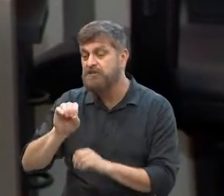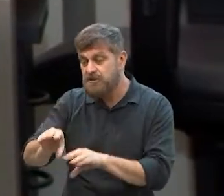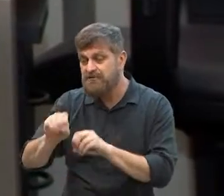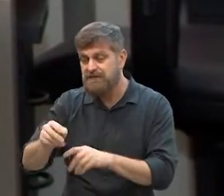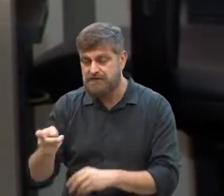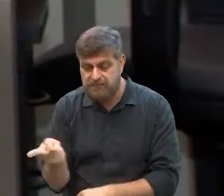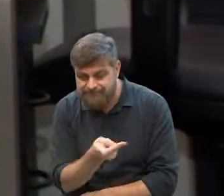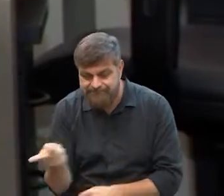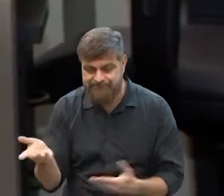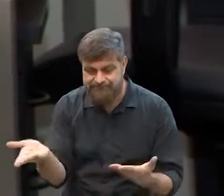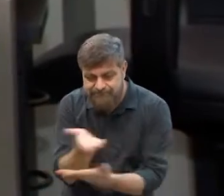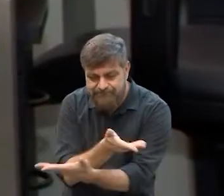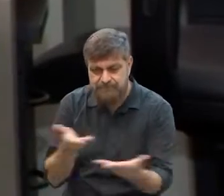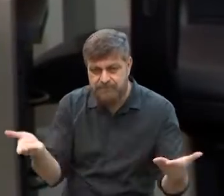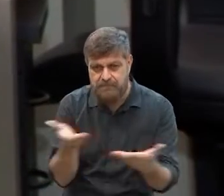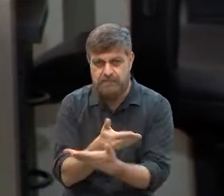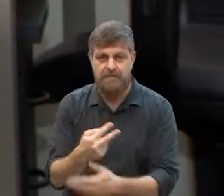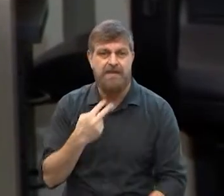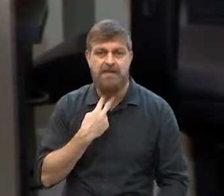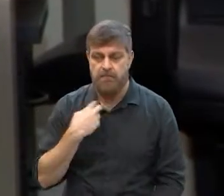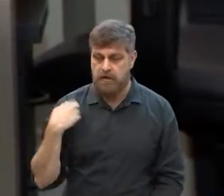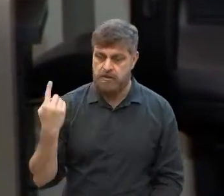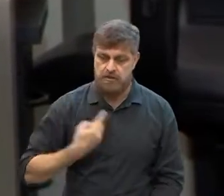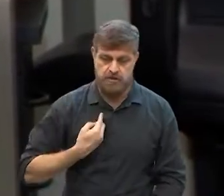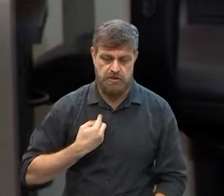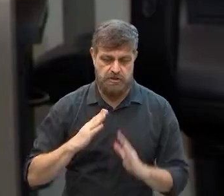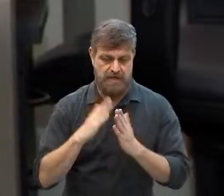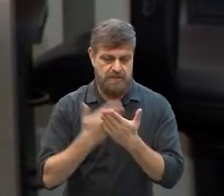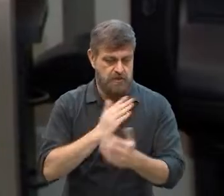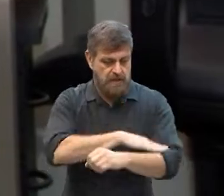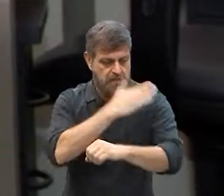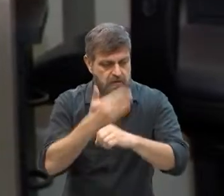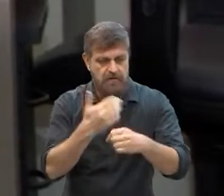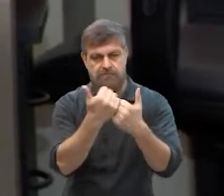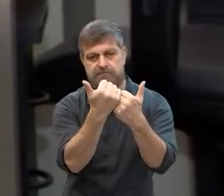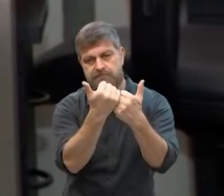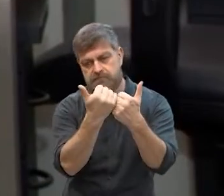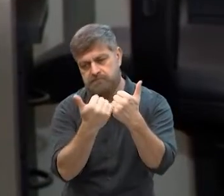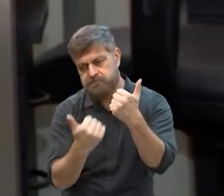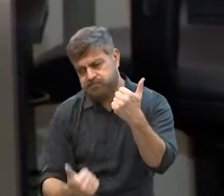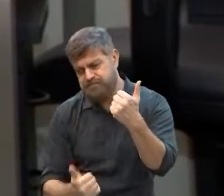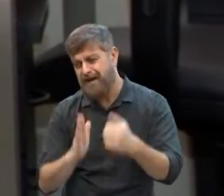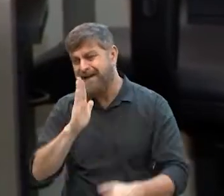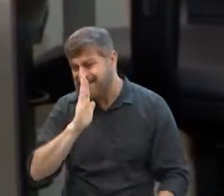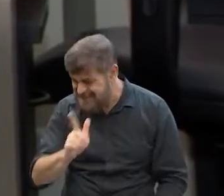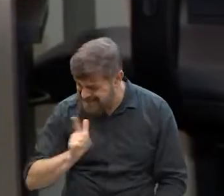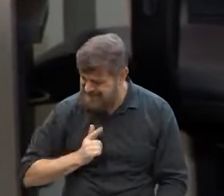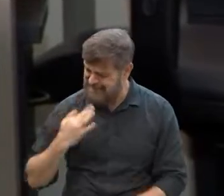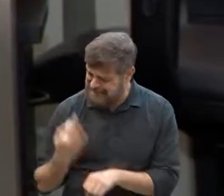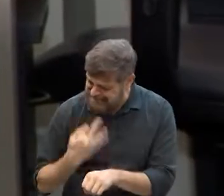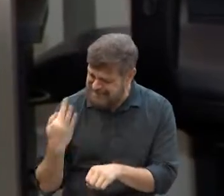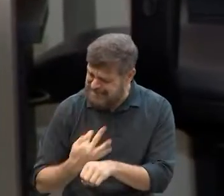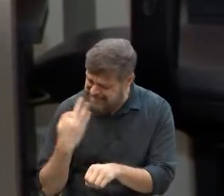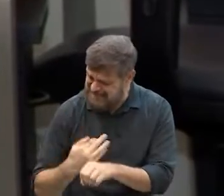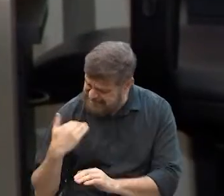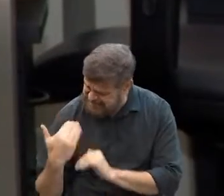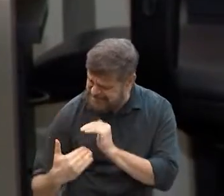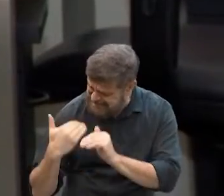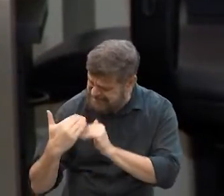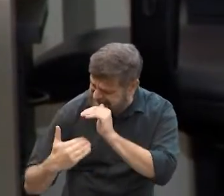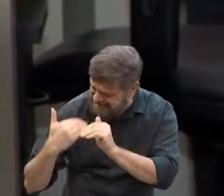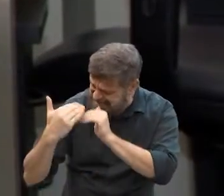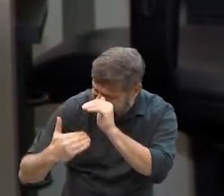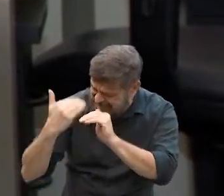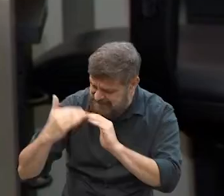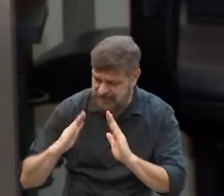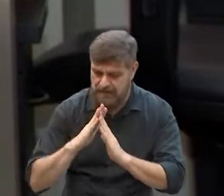que a gente não retroceda naquilo que já foi muito bem construído, que é esse processo